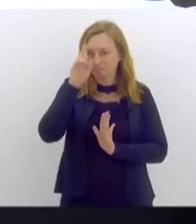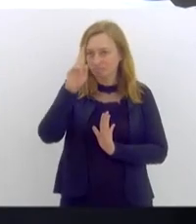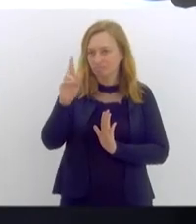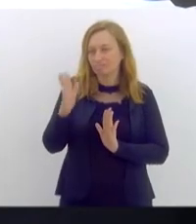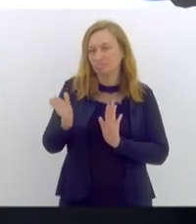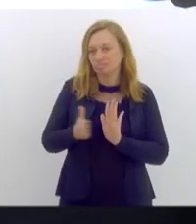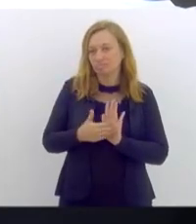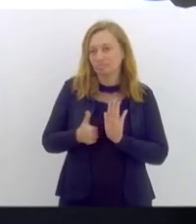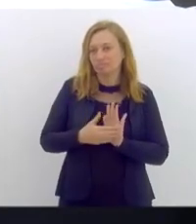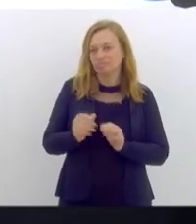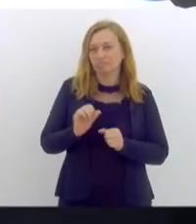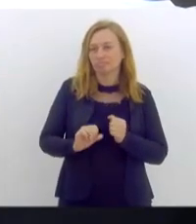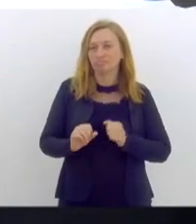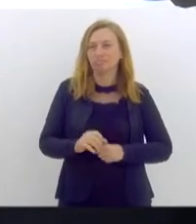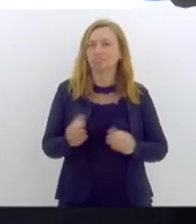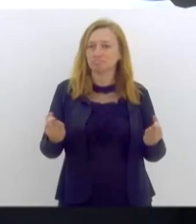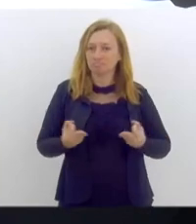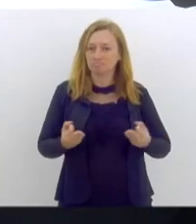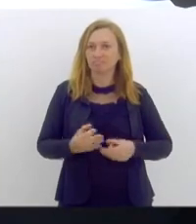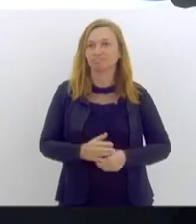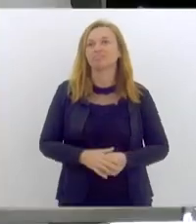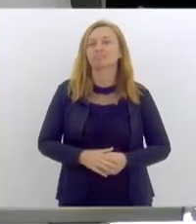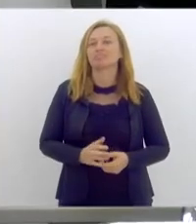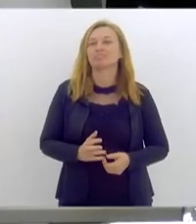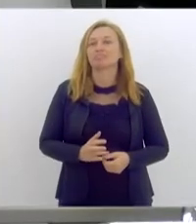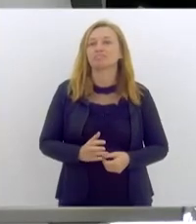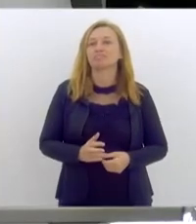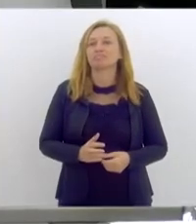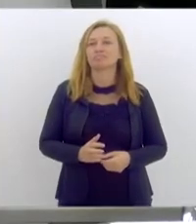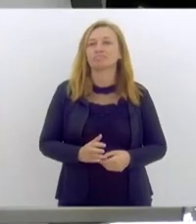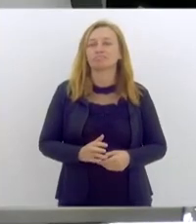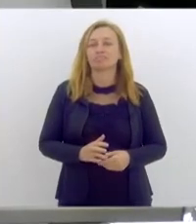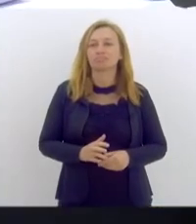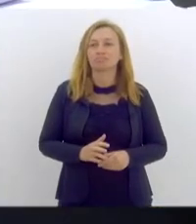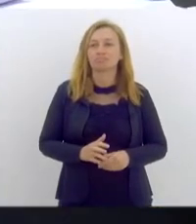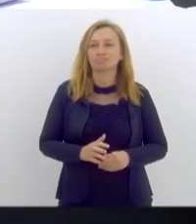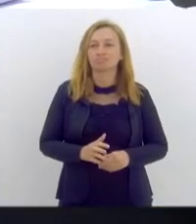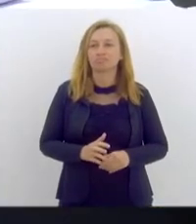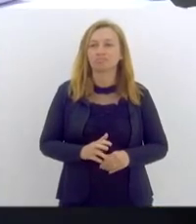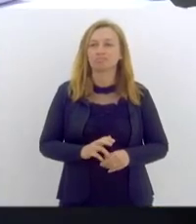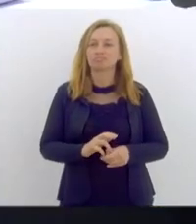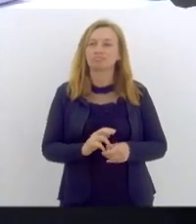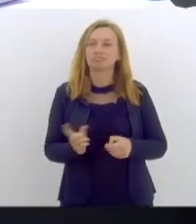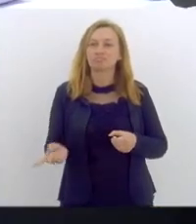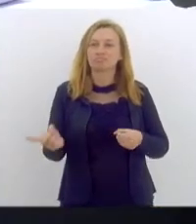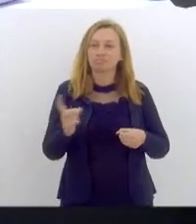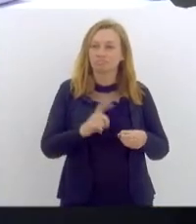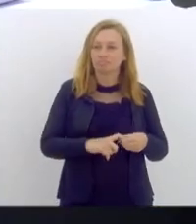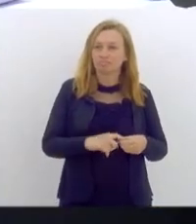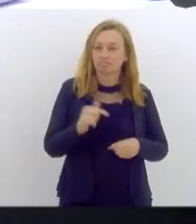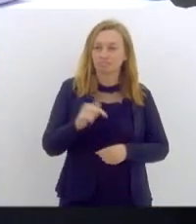propor perfeito bom deixa eu voltar aqui